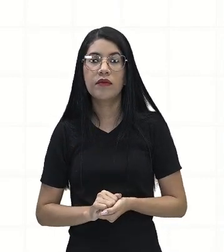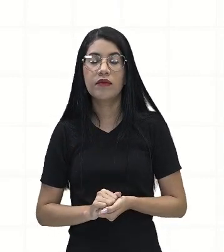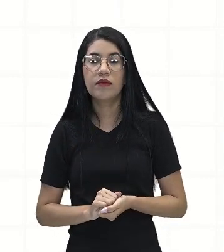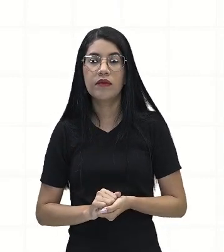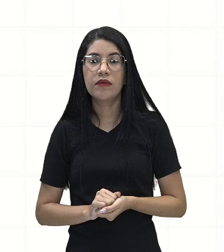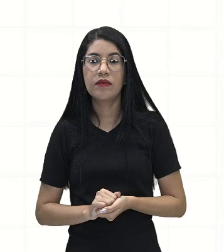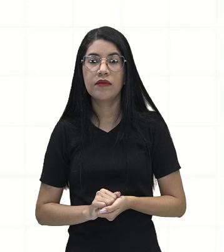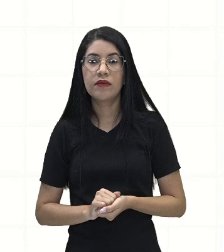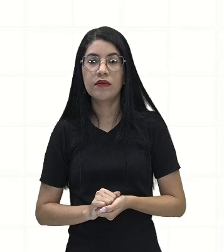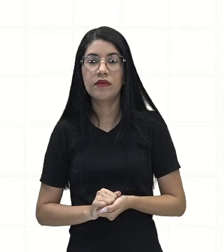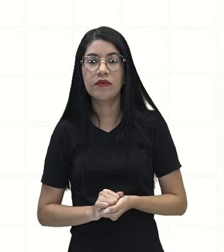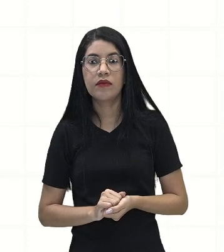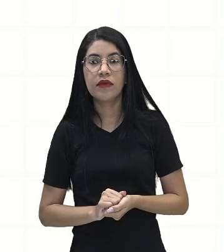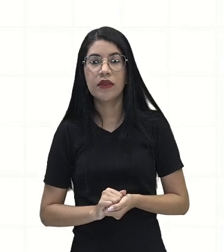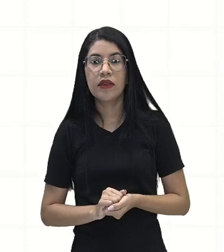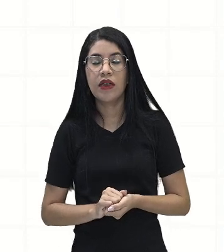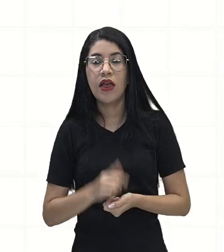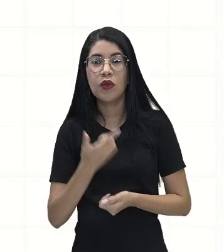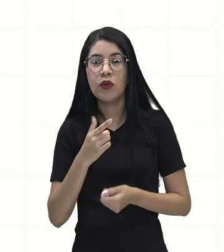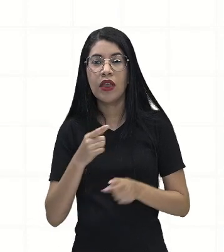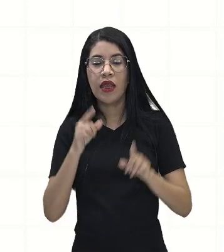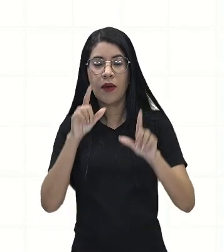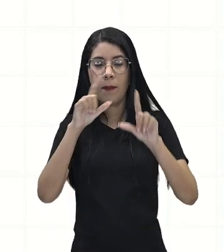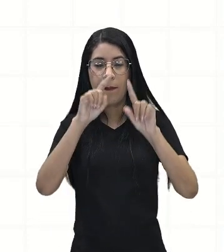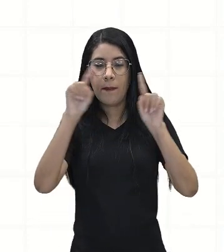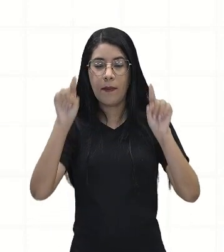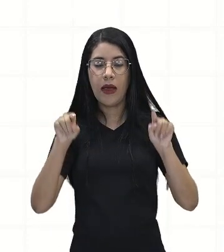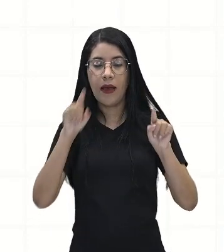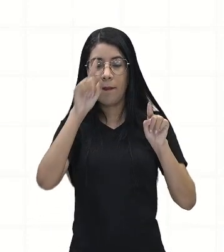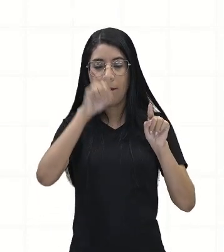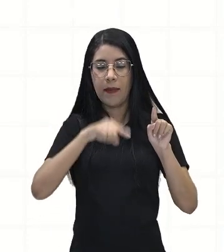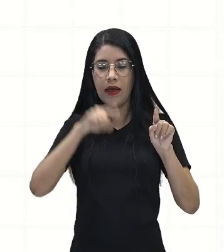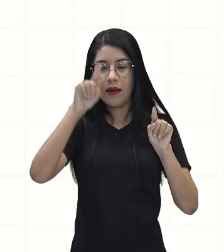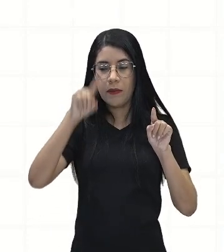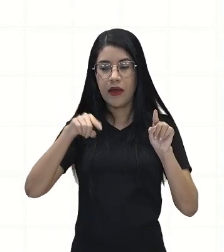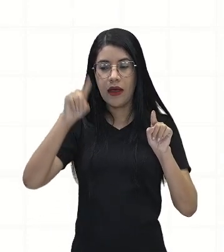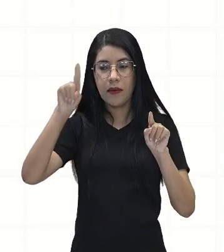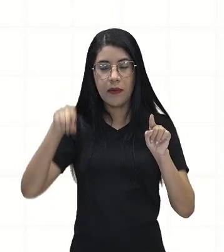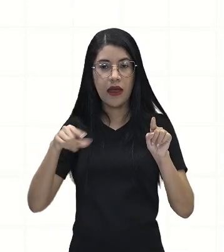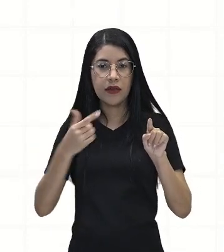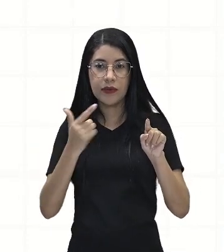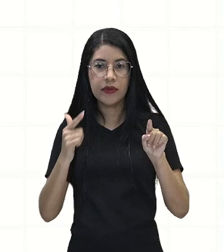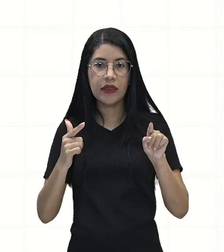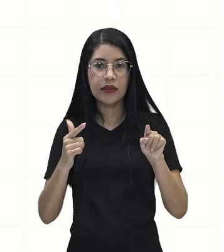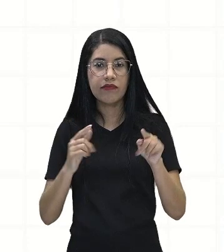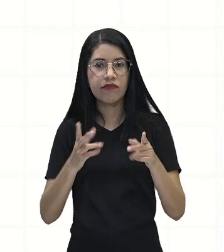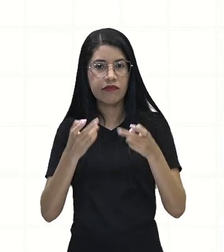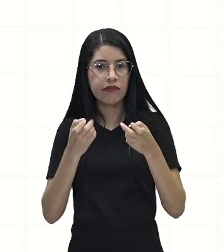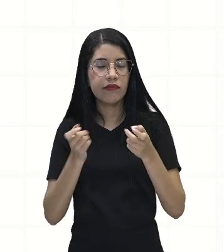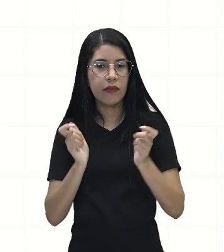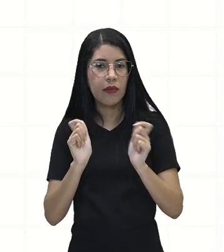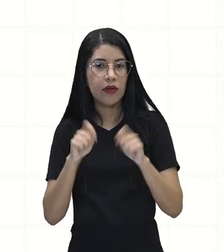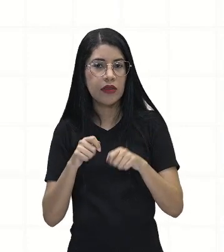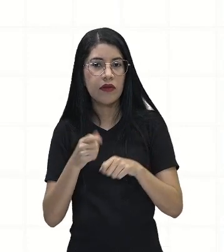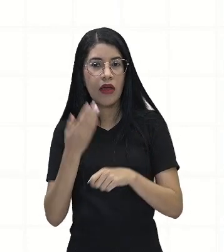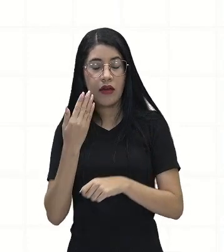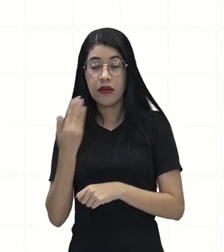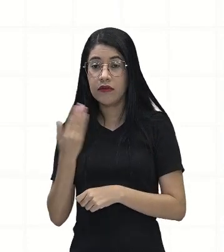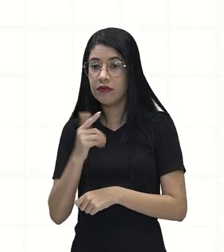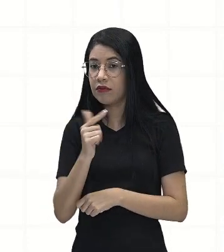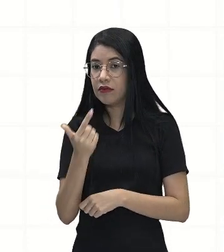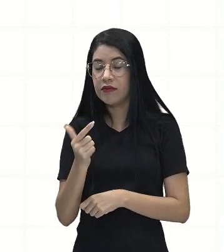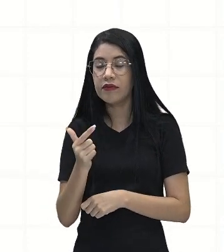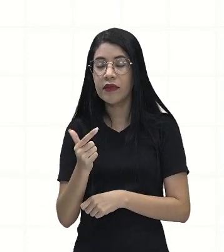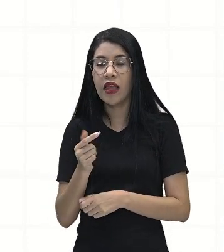divididas aí por linhas verticais no seu interior. Então, a gente pode observar aí que essa tabela não tem, mas